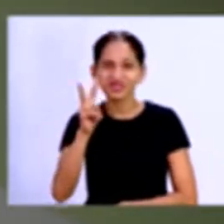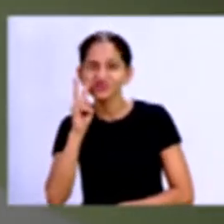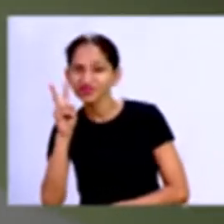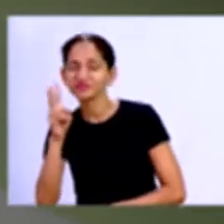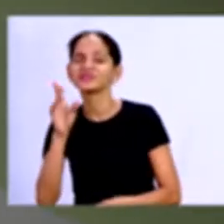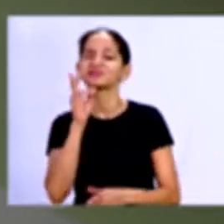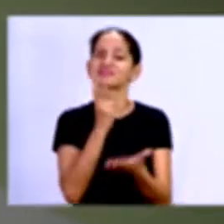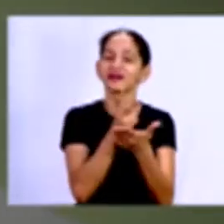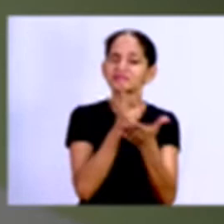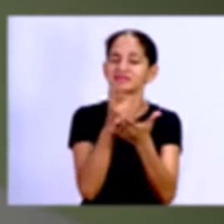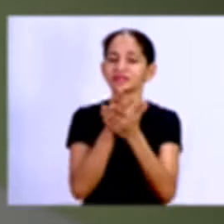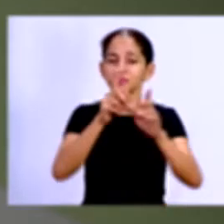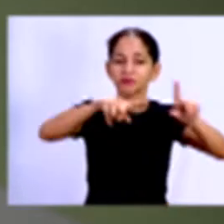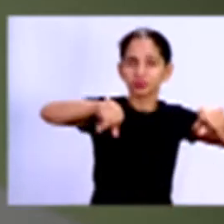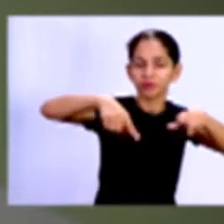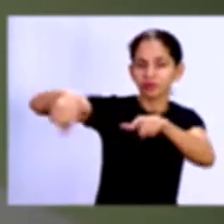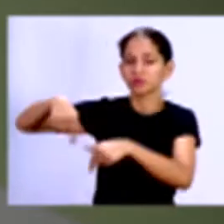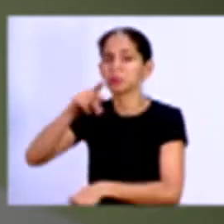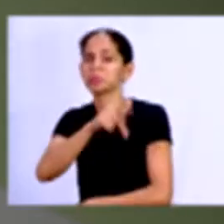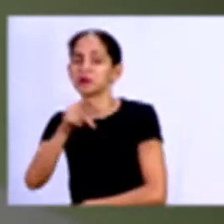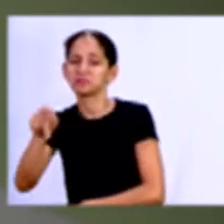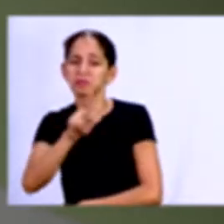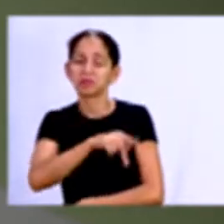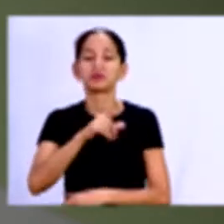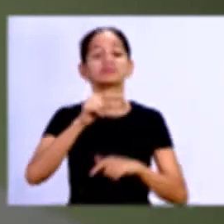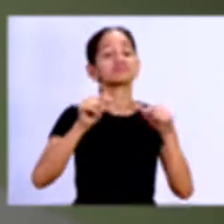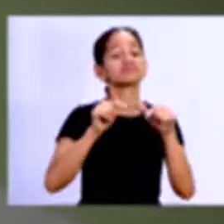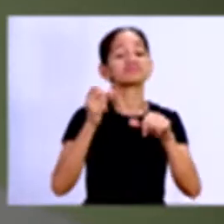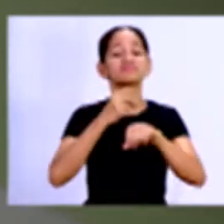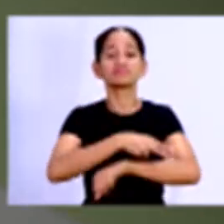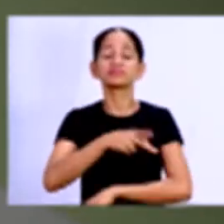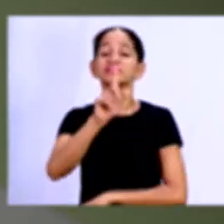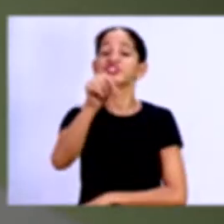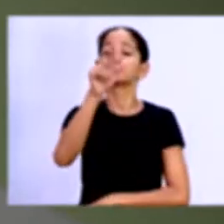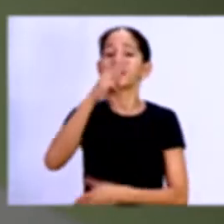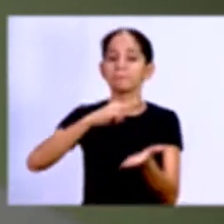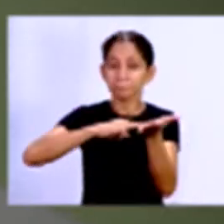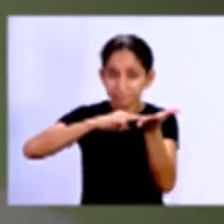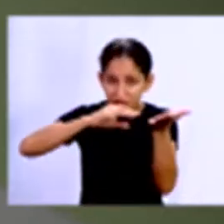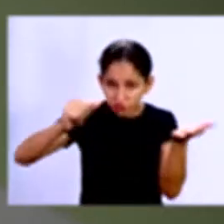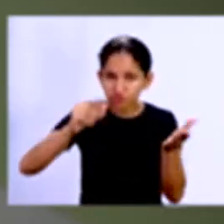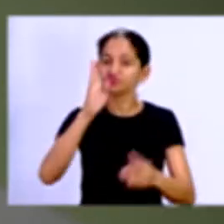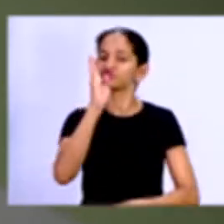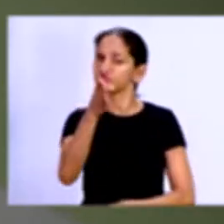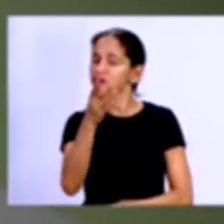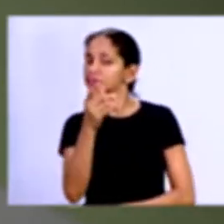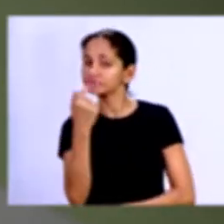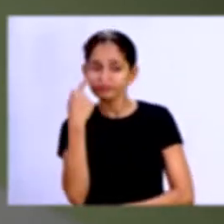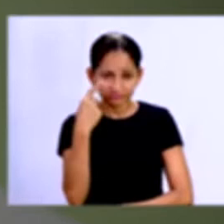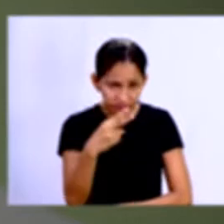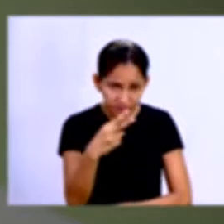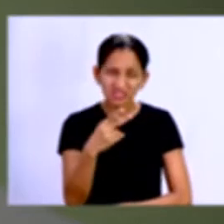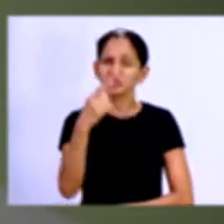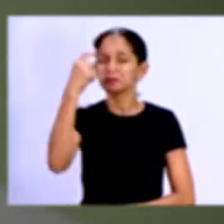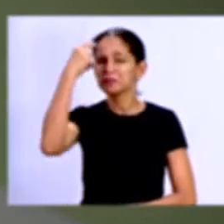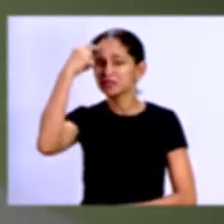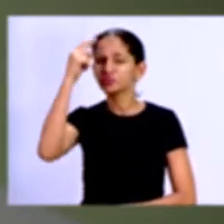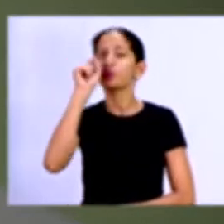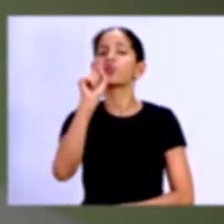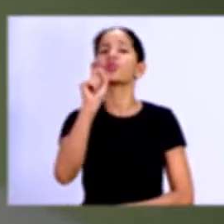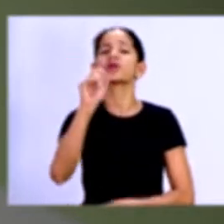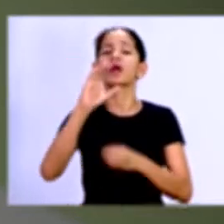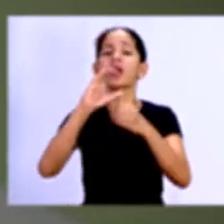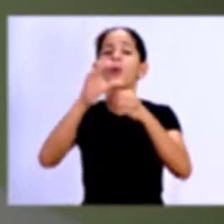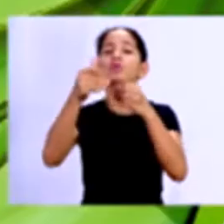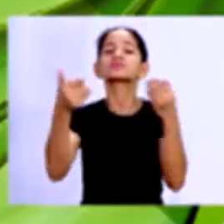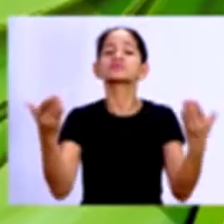professores, colegas de turma ou até mesmo no trabalho a palavra metodologia. Mas já parou para pensar no conceito